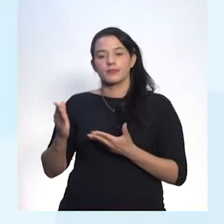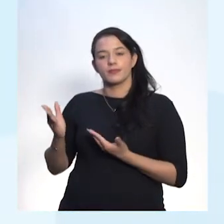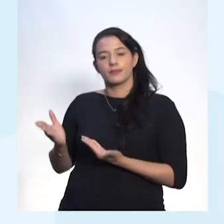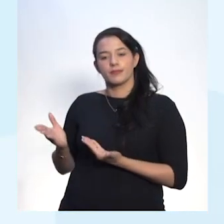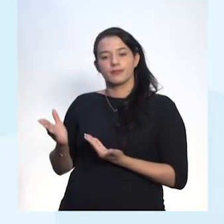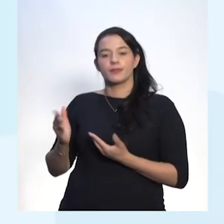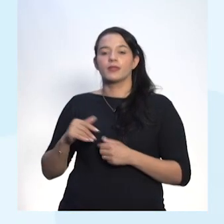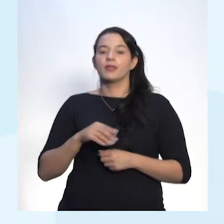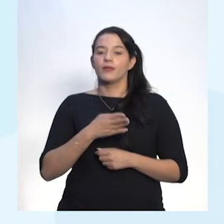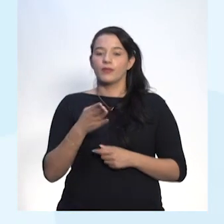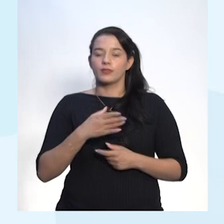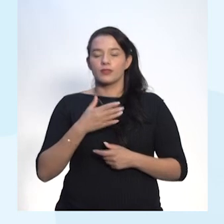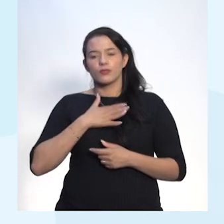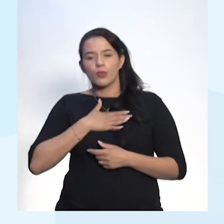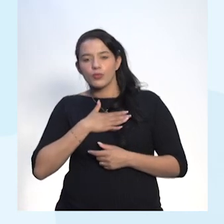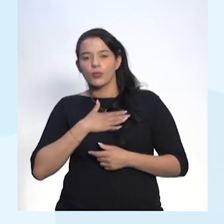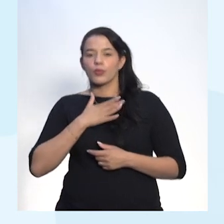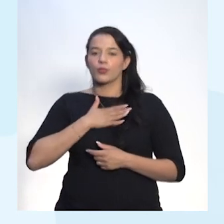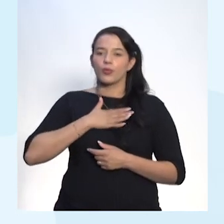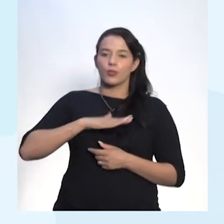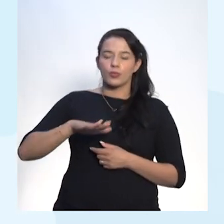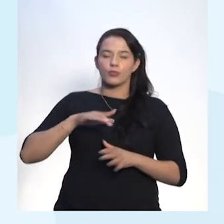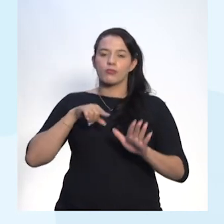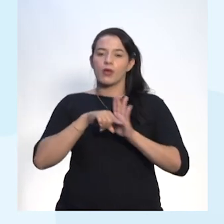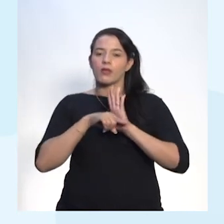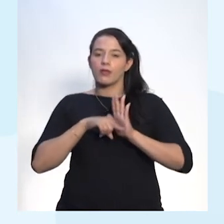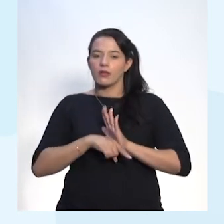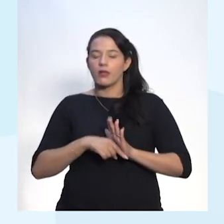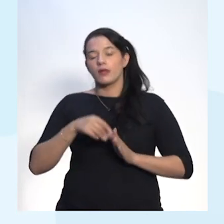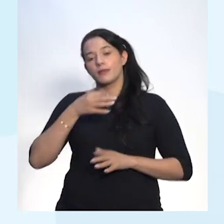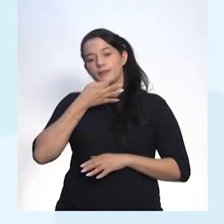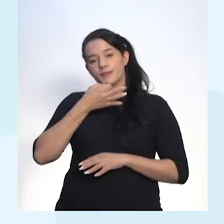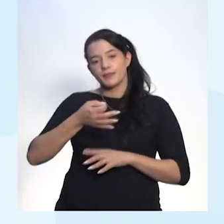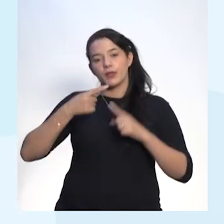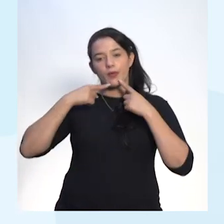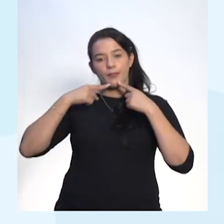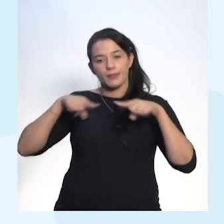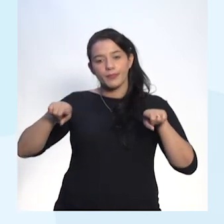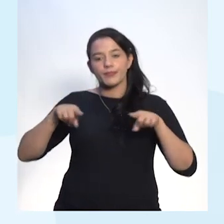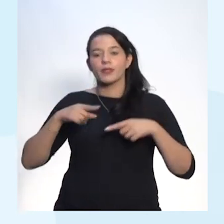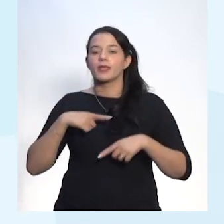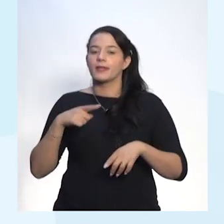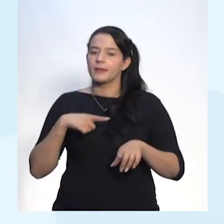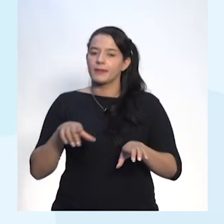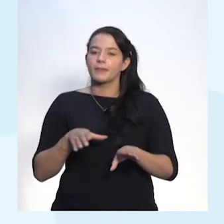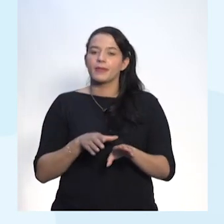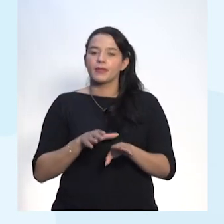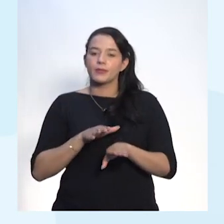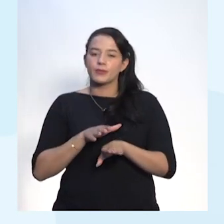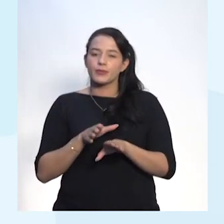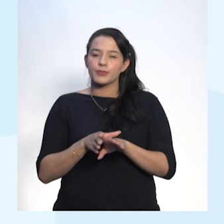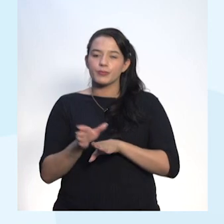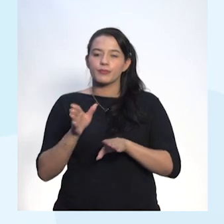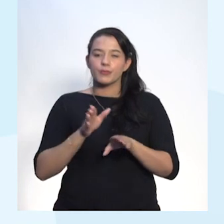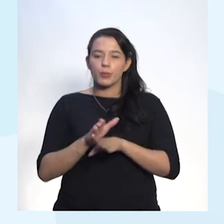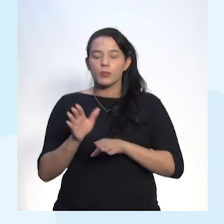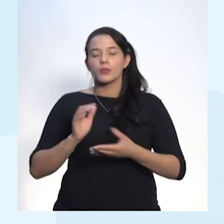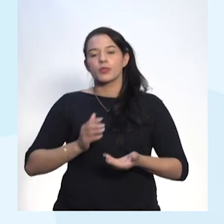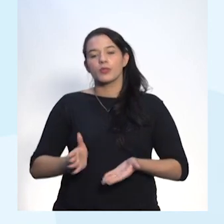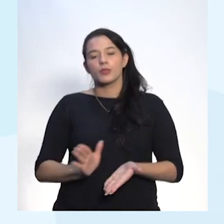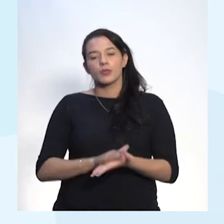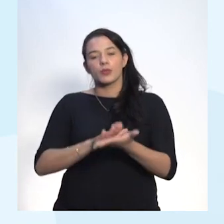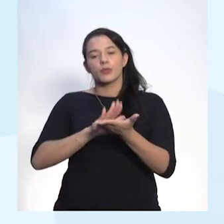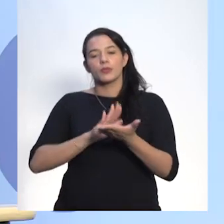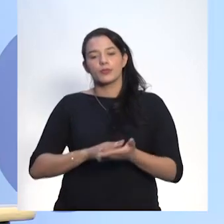suas impressões, suas análises, suas críticas também e os elogios que também nos